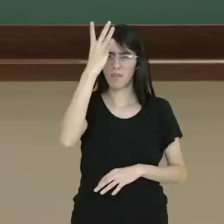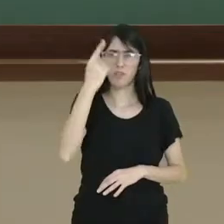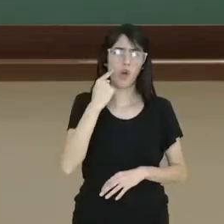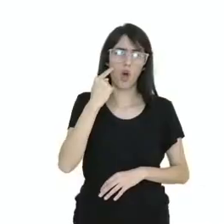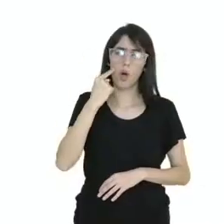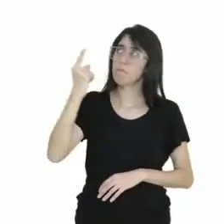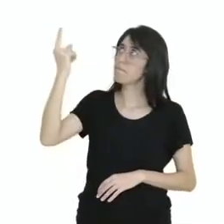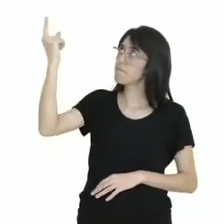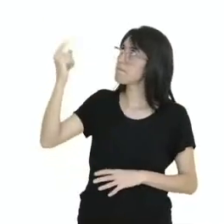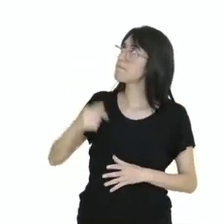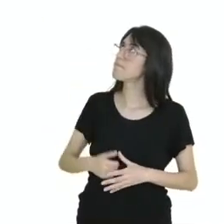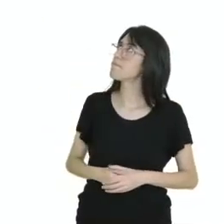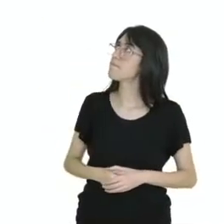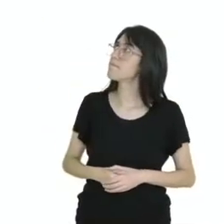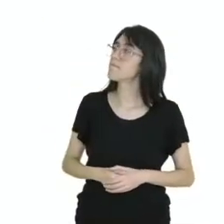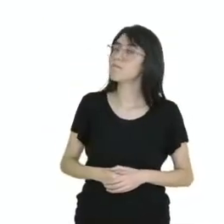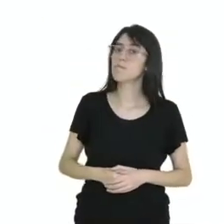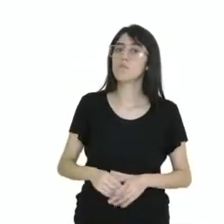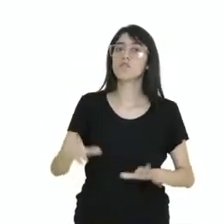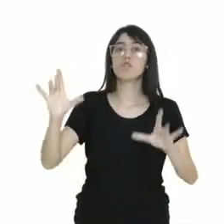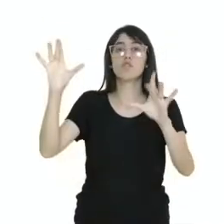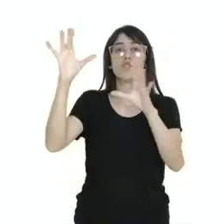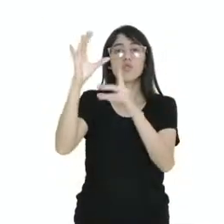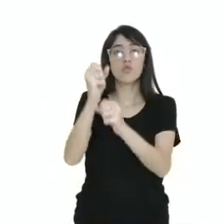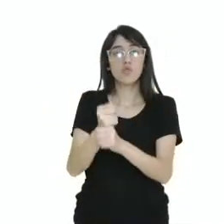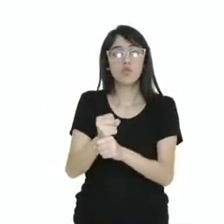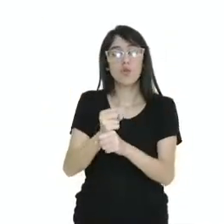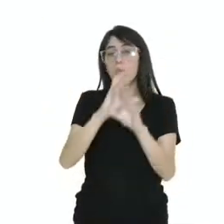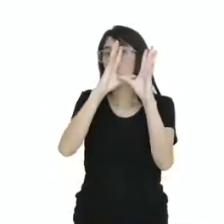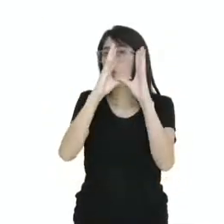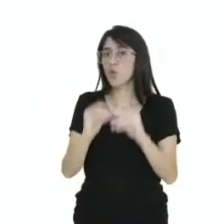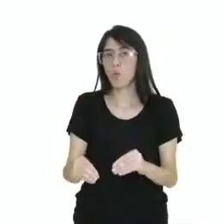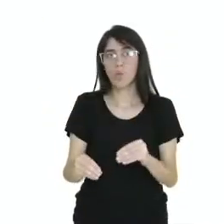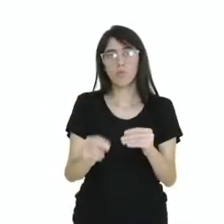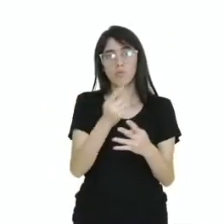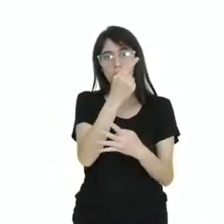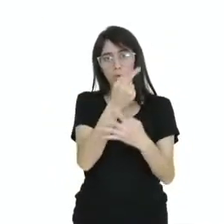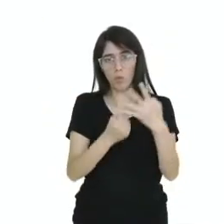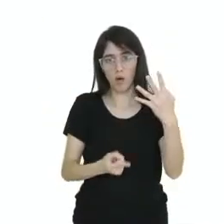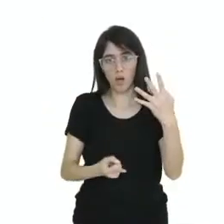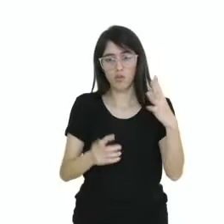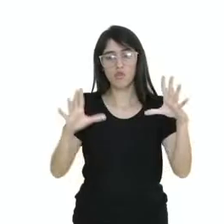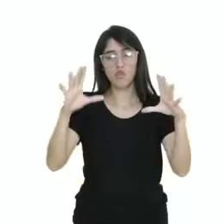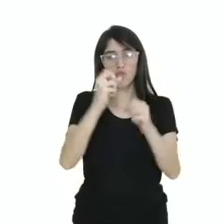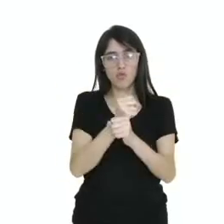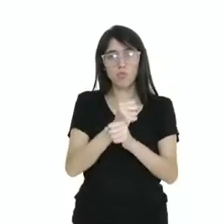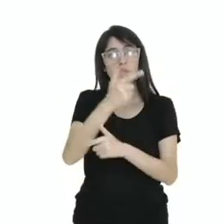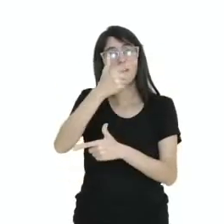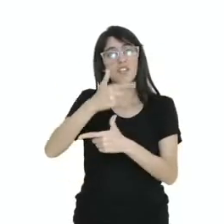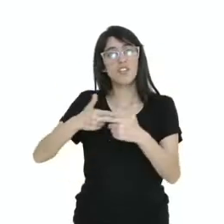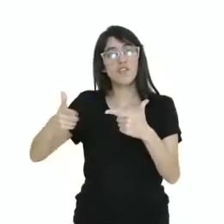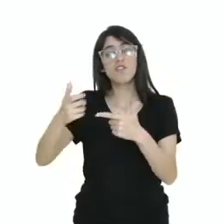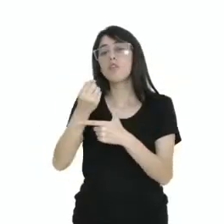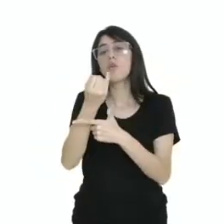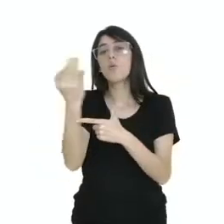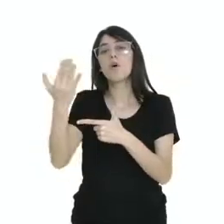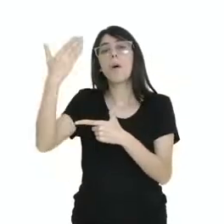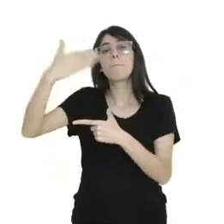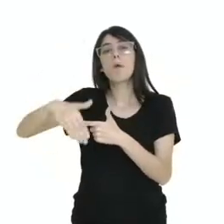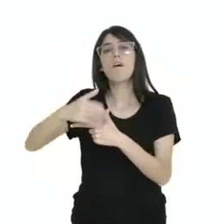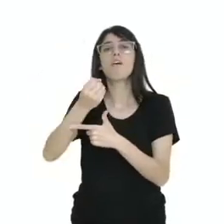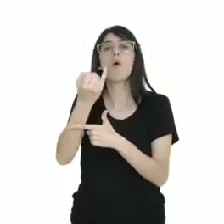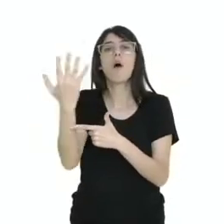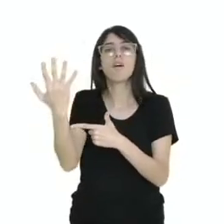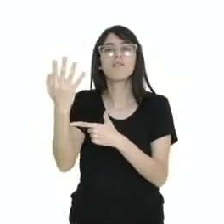aqui. Basta eu somar todas as notas e dividir pela quantidade de avaliações